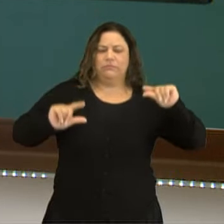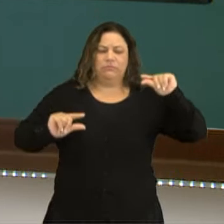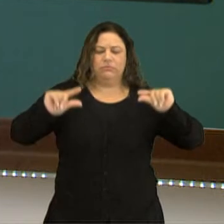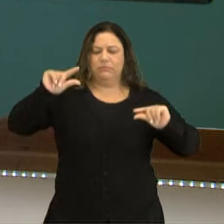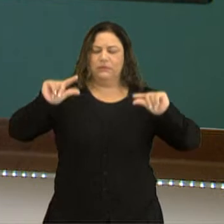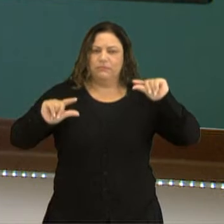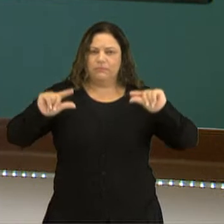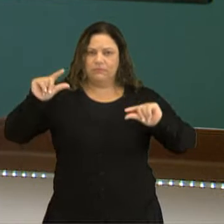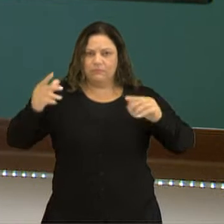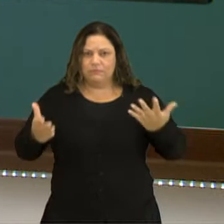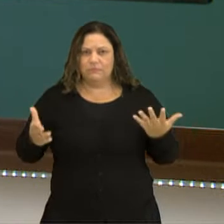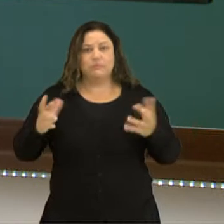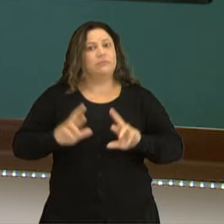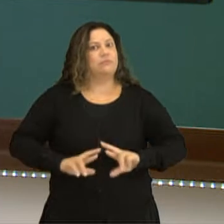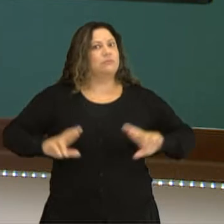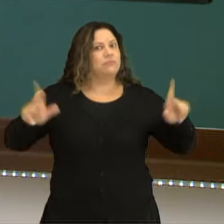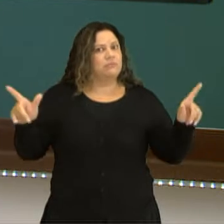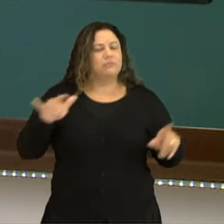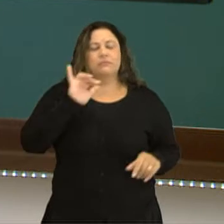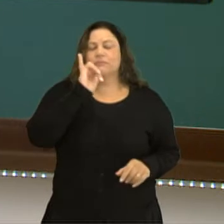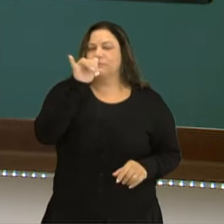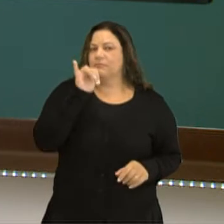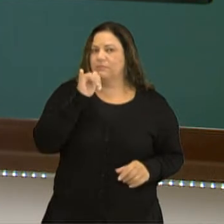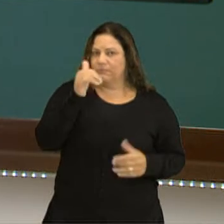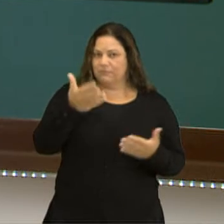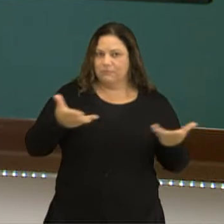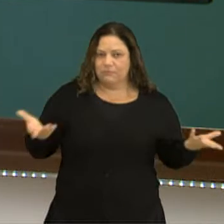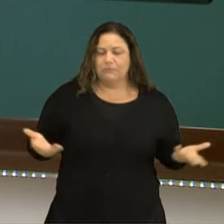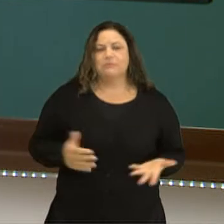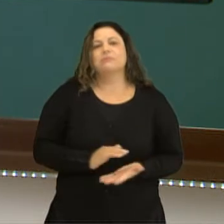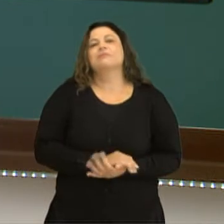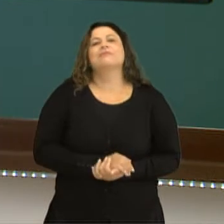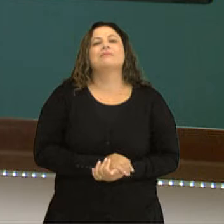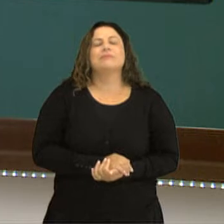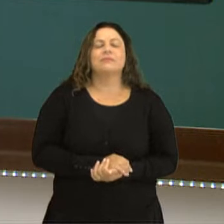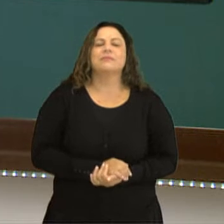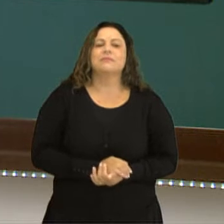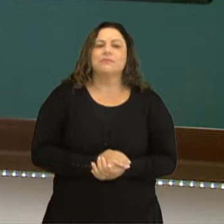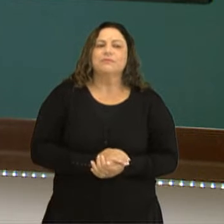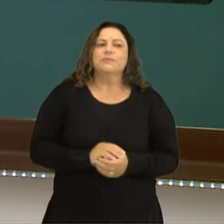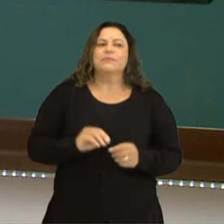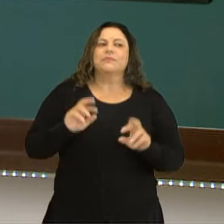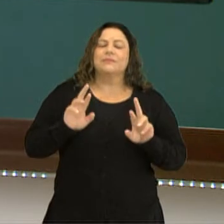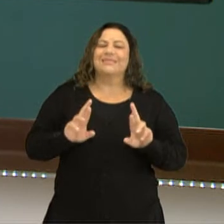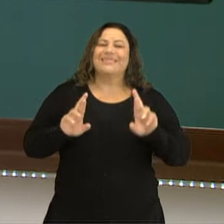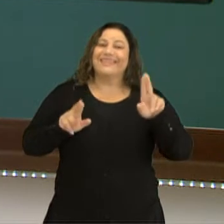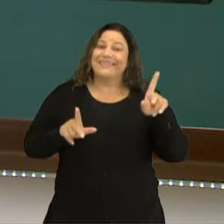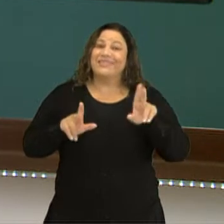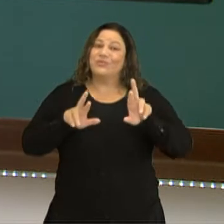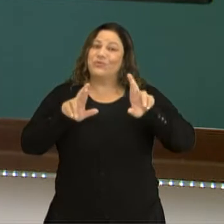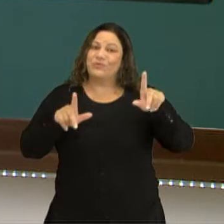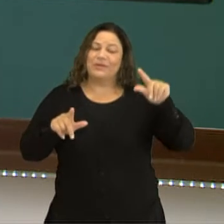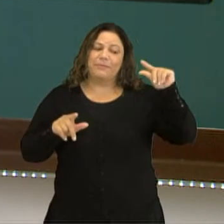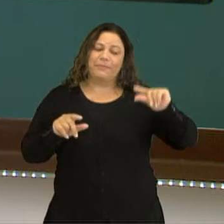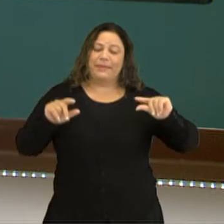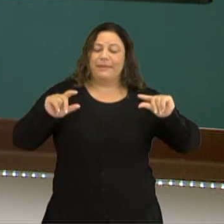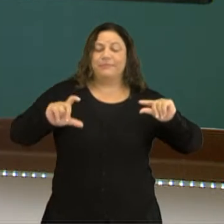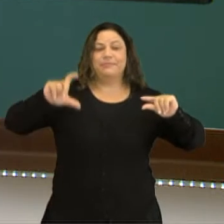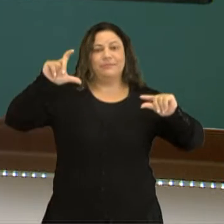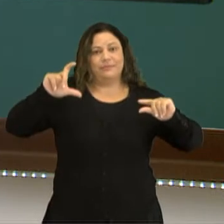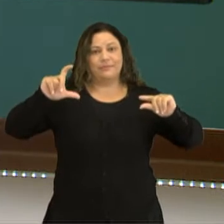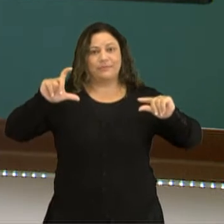você vai ter diferentes energias internas, tá? Então, assim, se você tiver diferentes temperaturas,